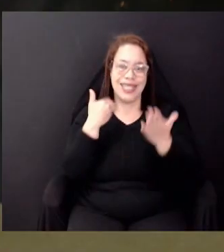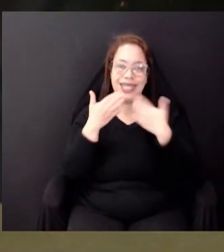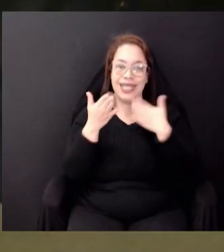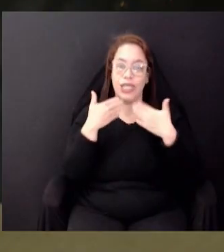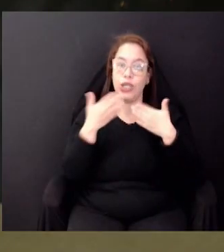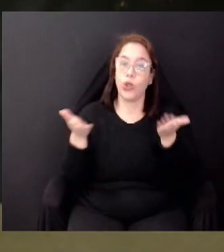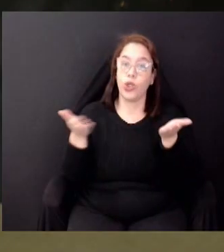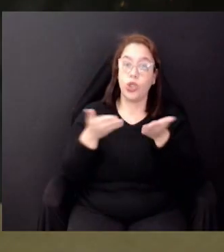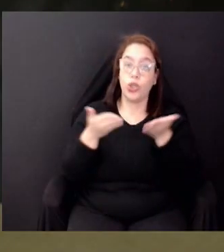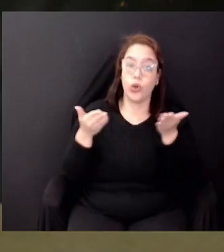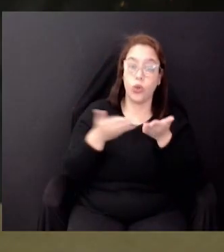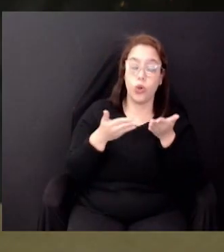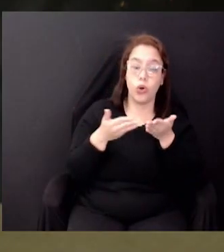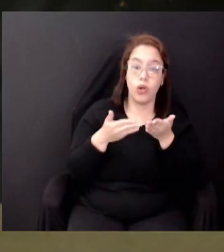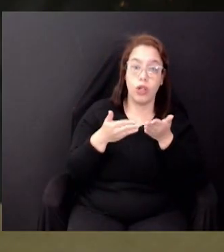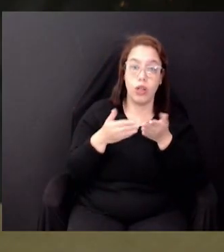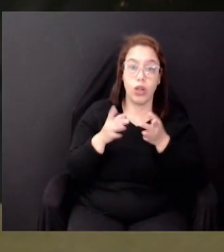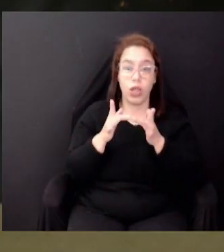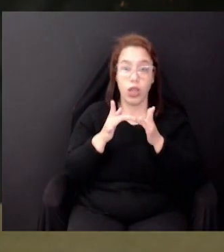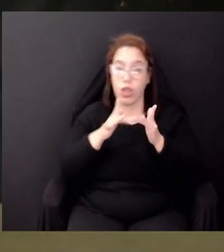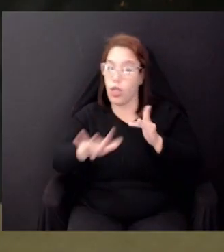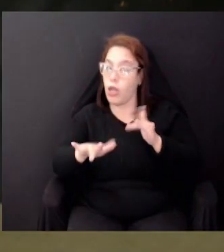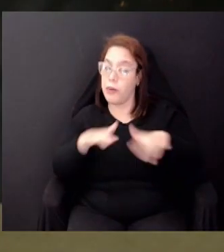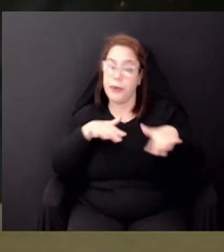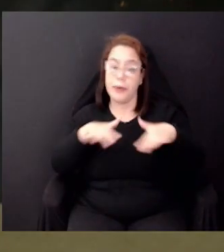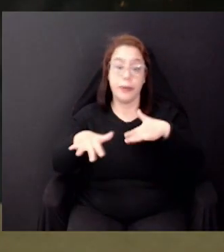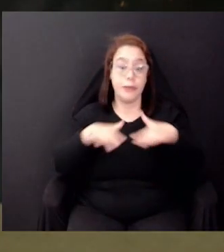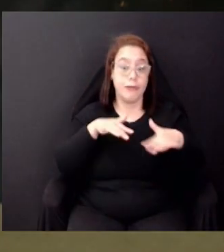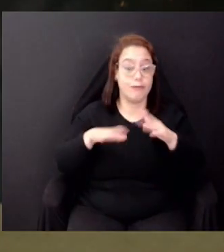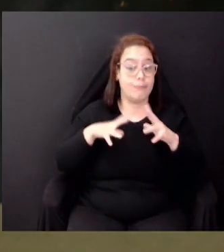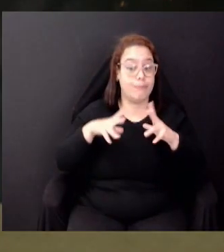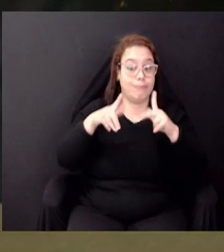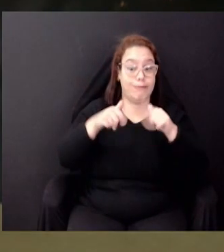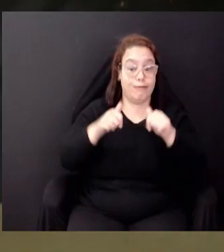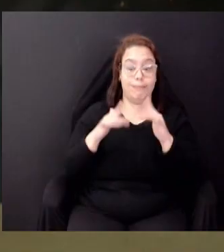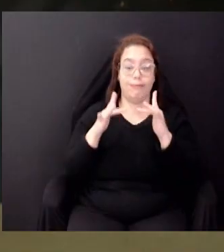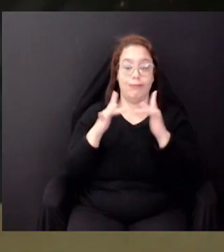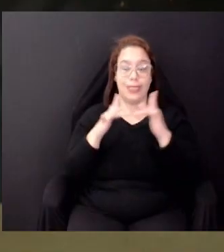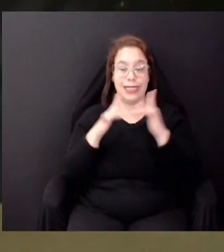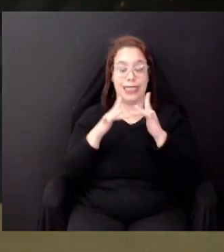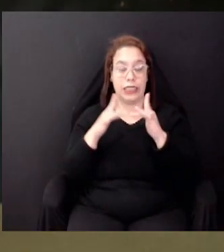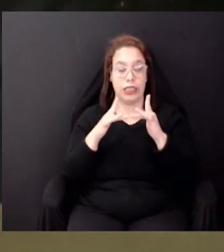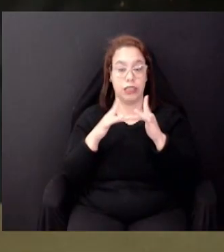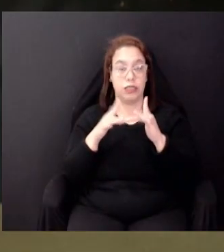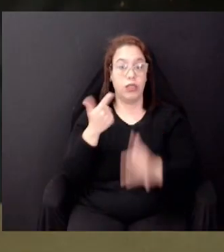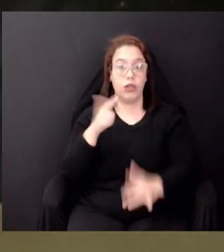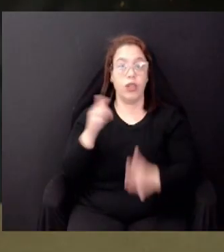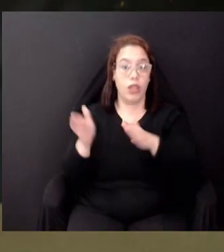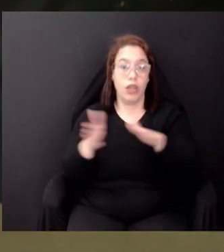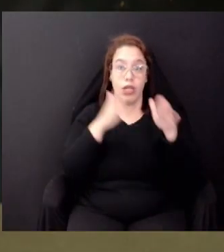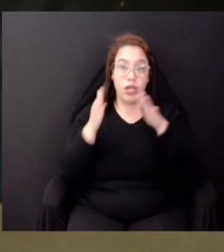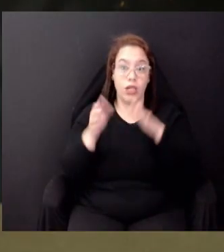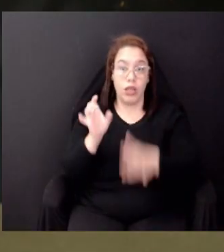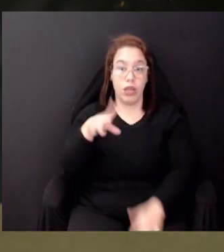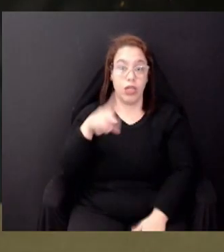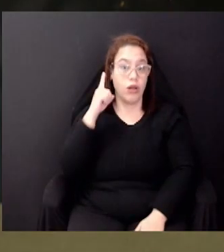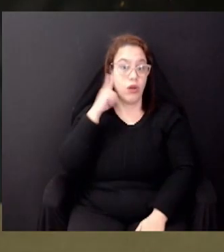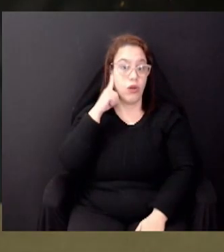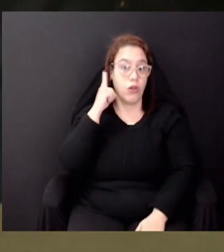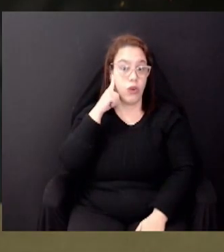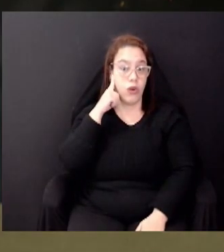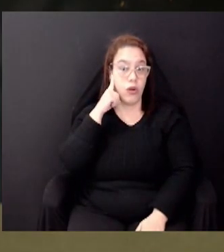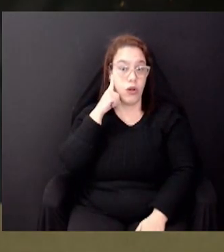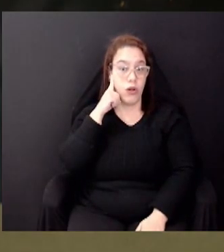de desconexão em um momento em que todo mundo está conectado. Não tem mais, produção? Só avisando meu ouvido aqui, por favor. Ah, tem